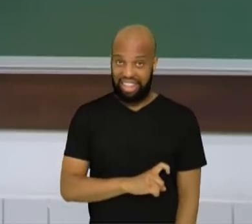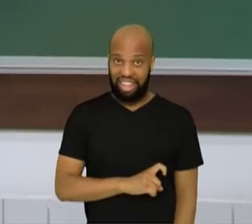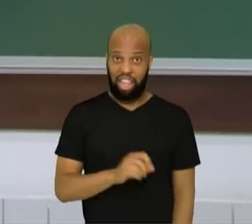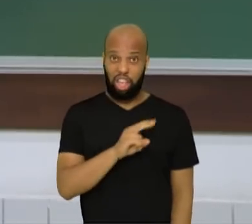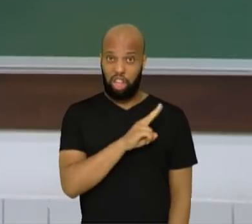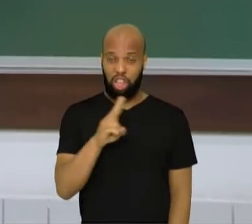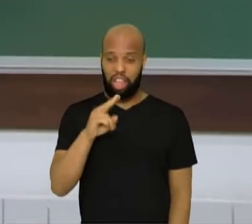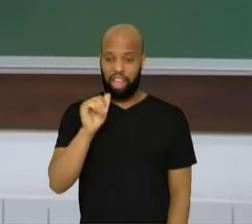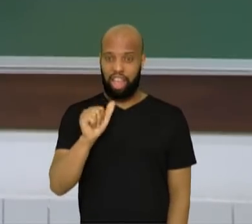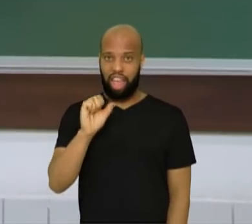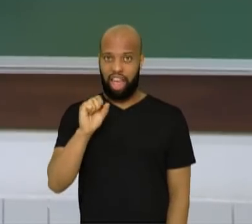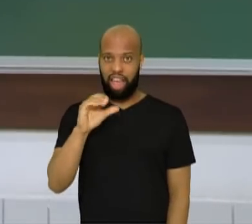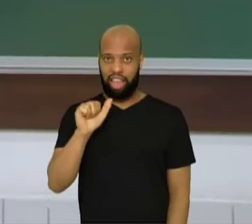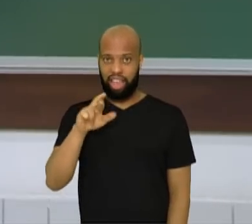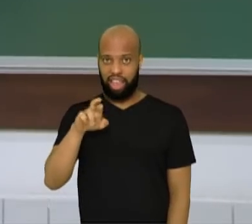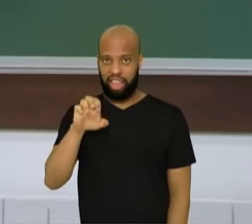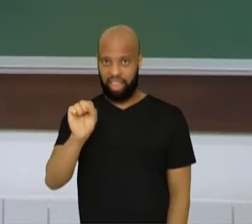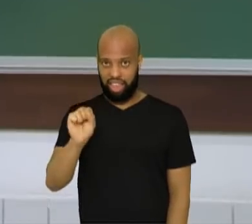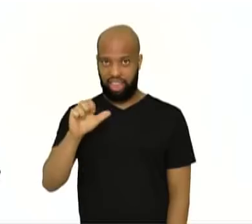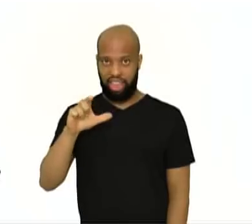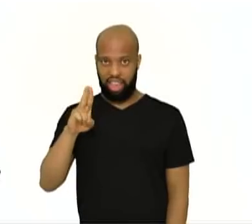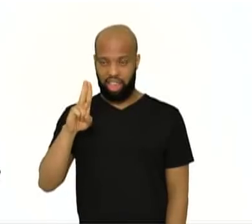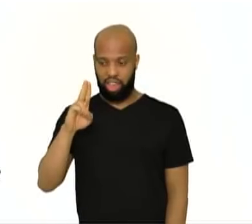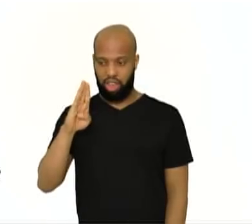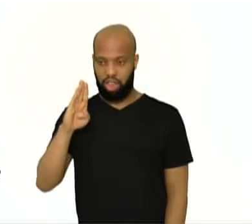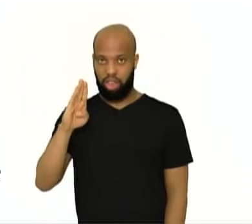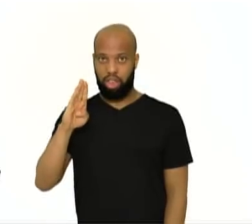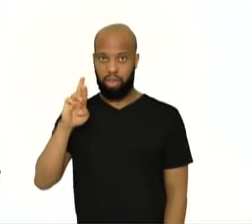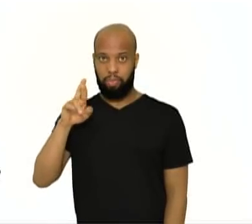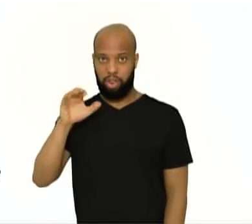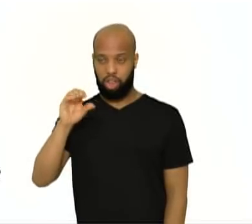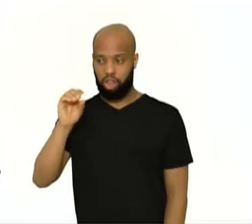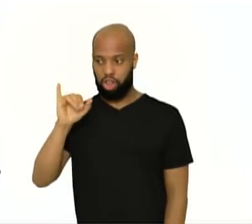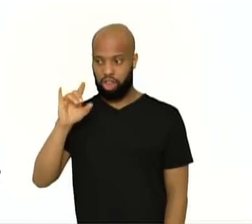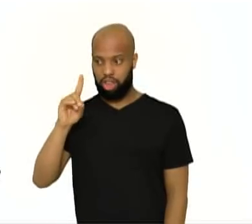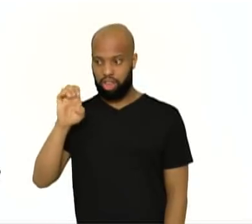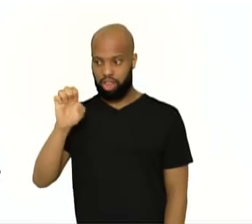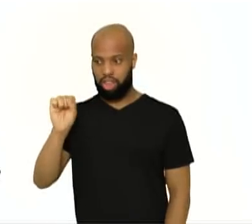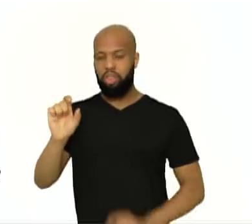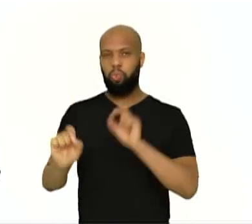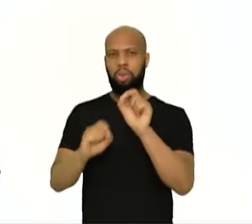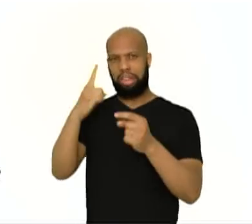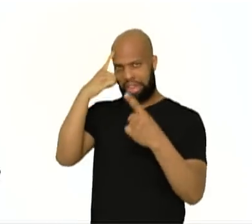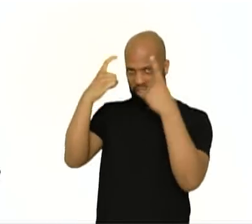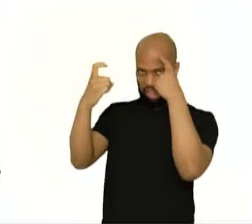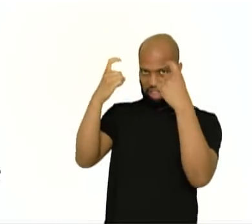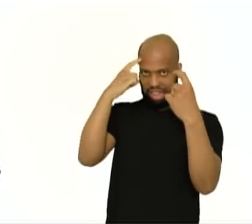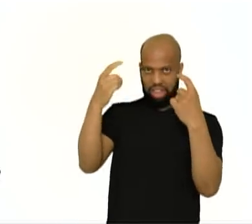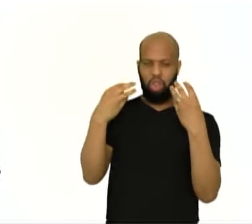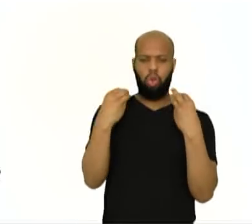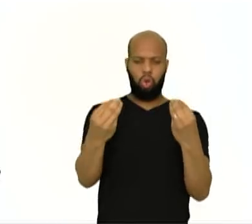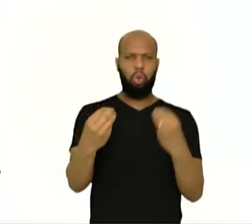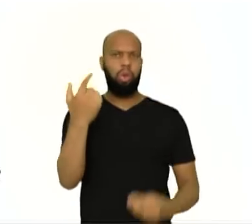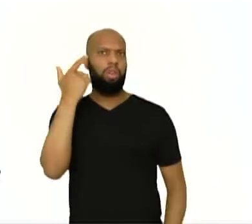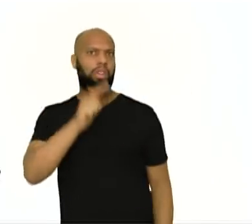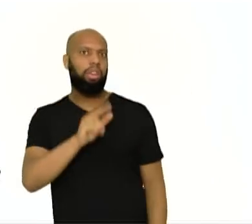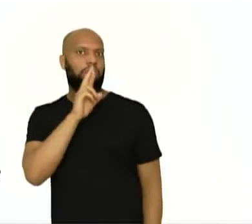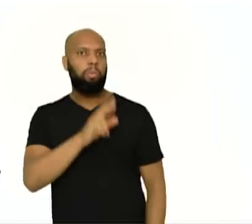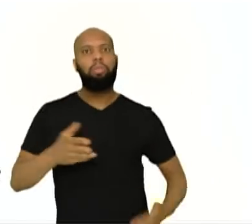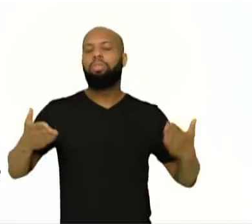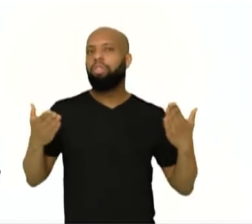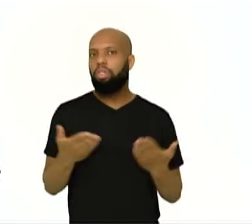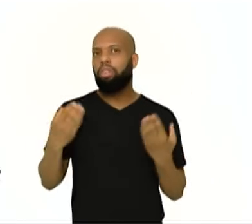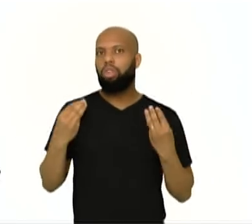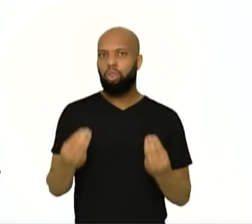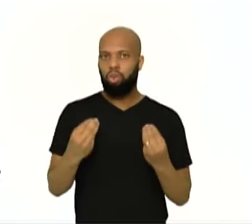Ascaris lumbricoides. Então a resposta é a letra A. Qual é a ideia da... Como que eu cheguei na resposta,